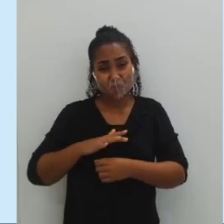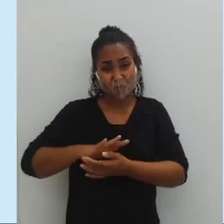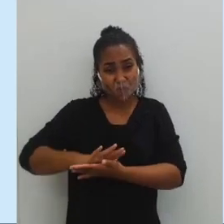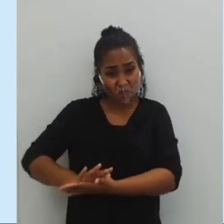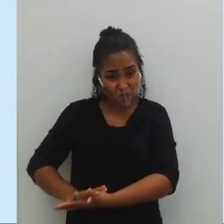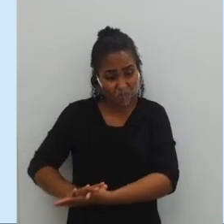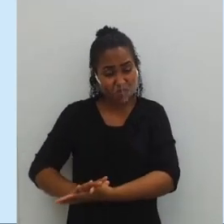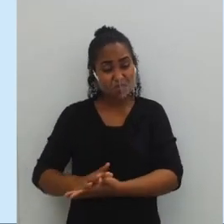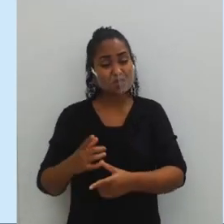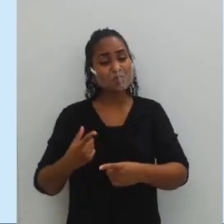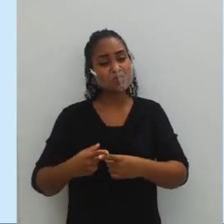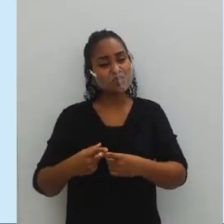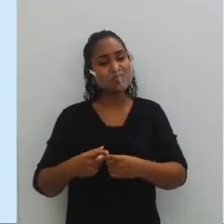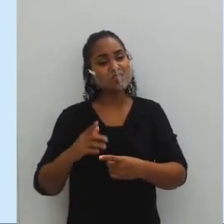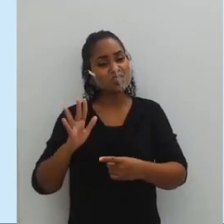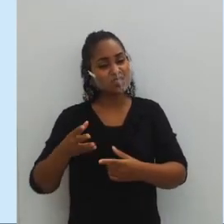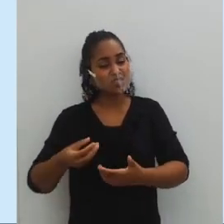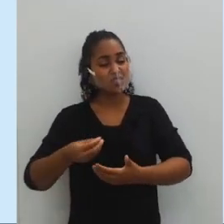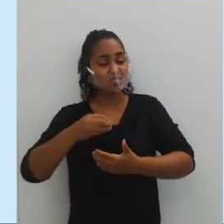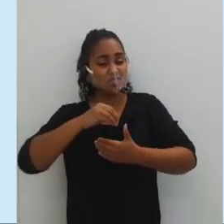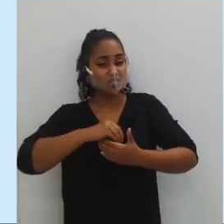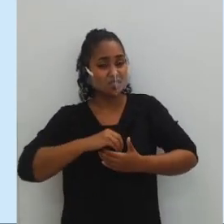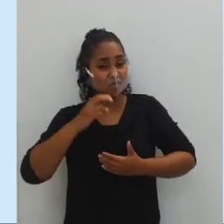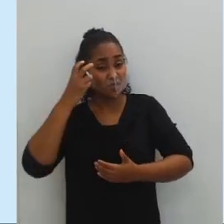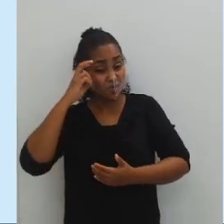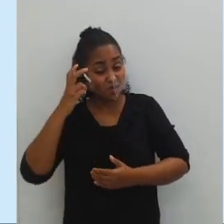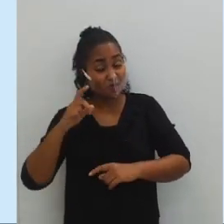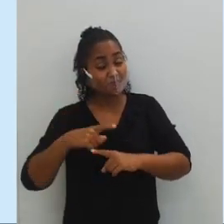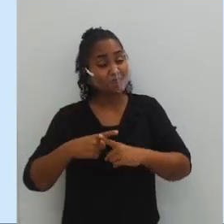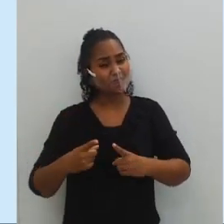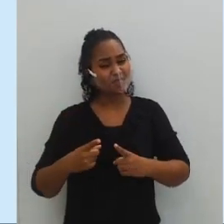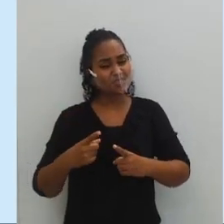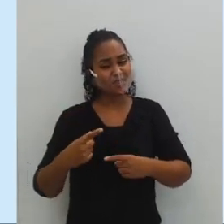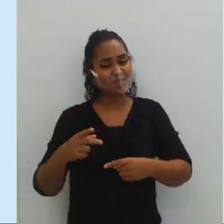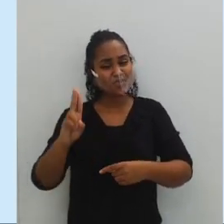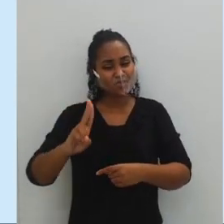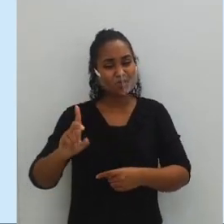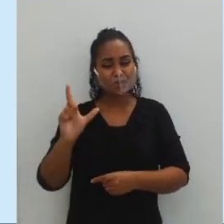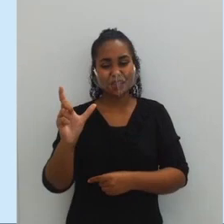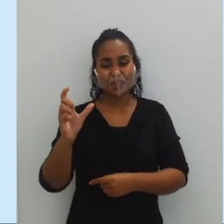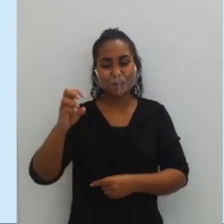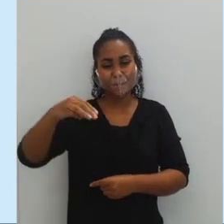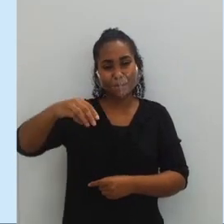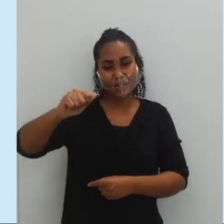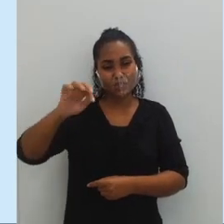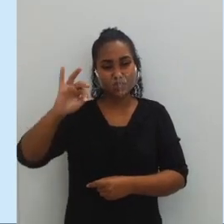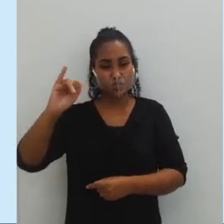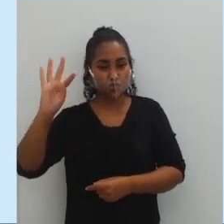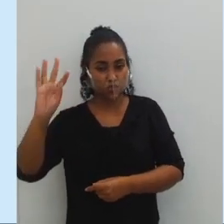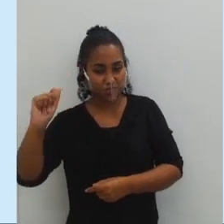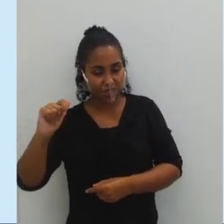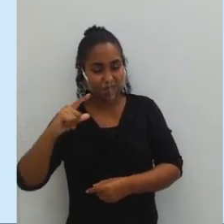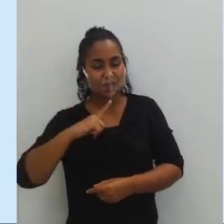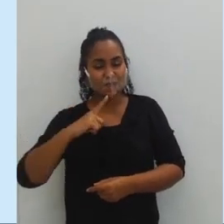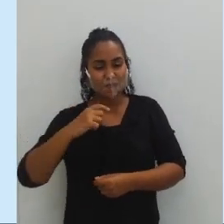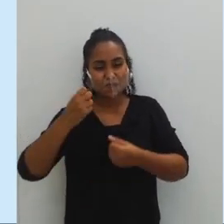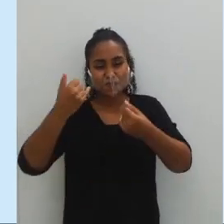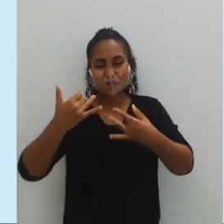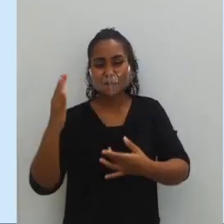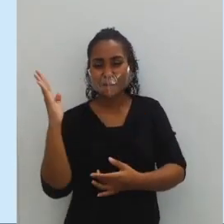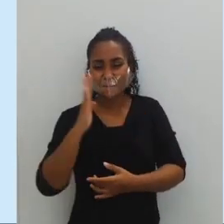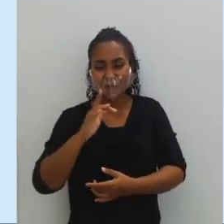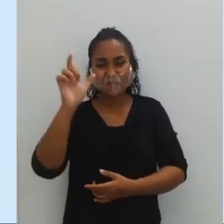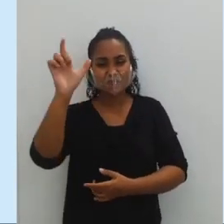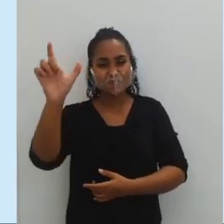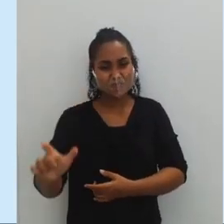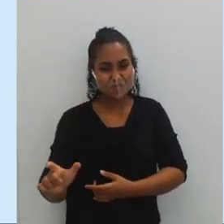de modo pejorativo, porque já incultou na cultura. Mas a partir do momento que você usa a palavra matuta ou matuta para falar